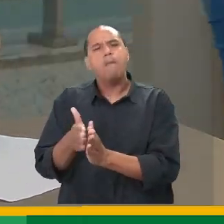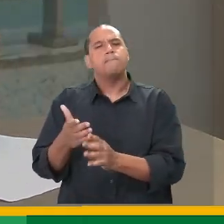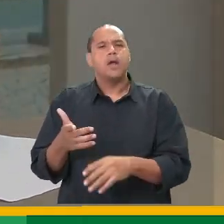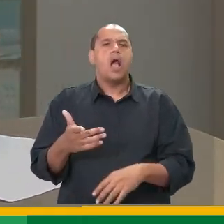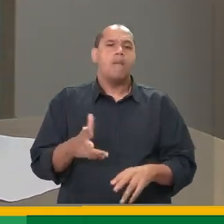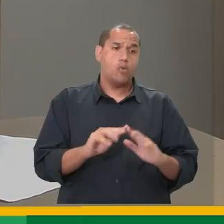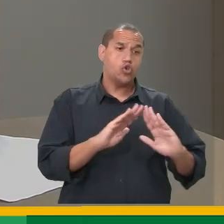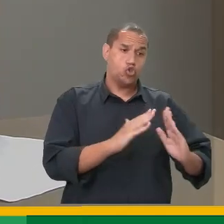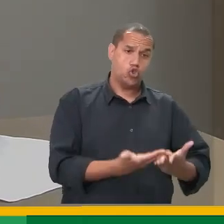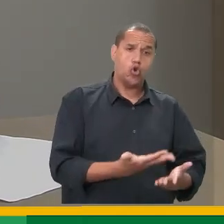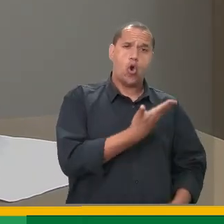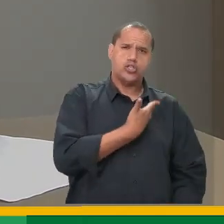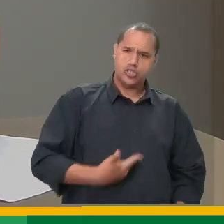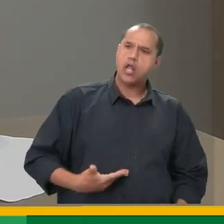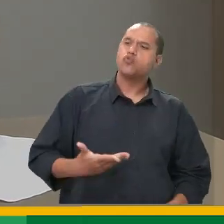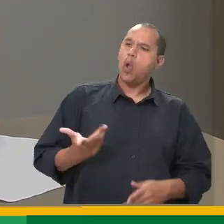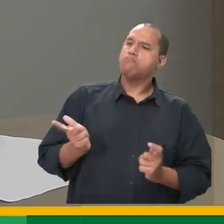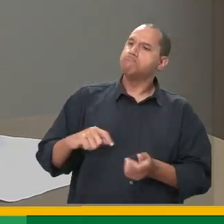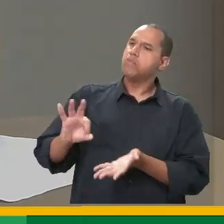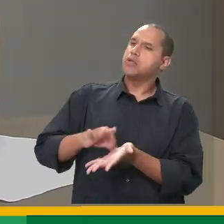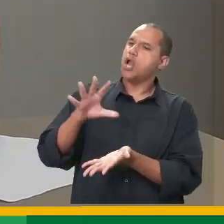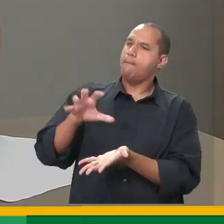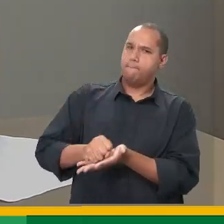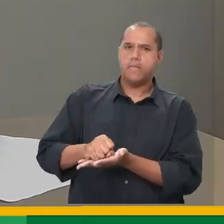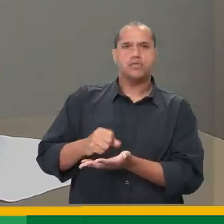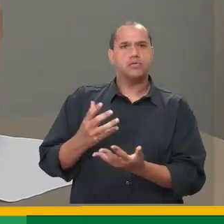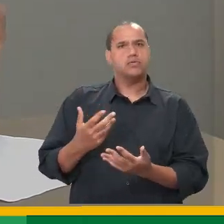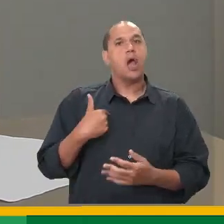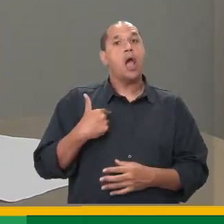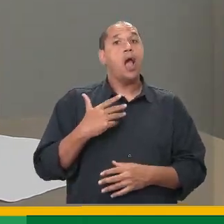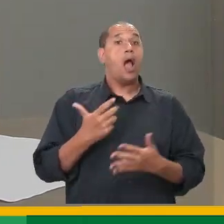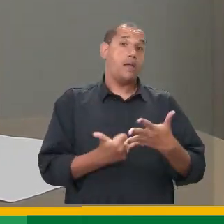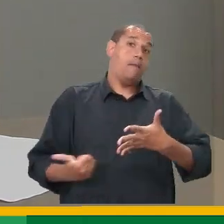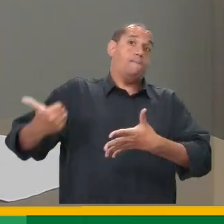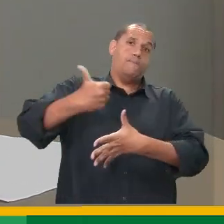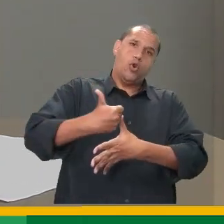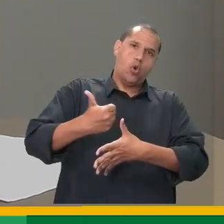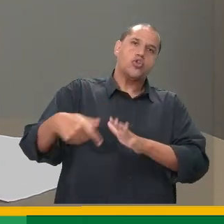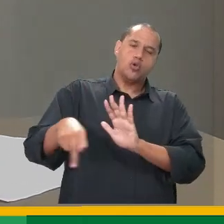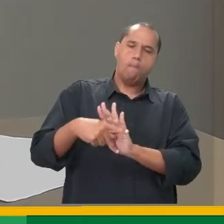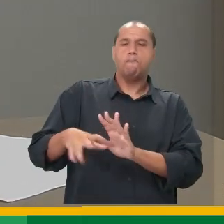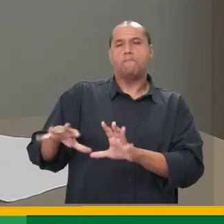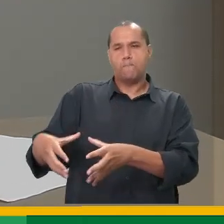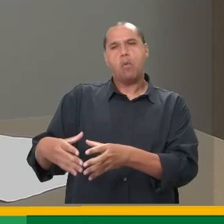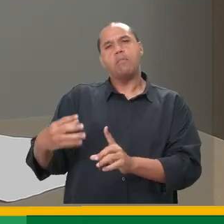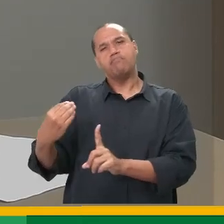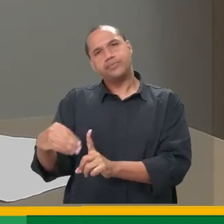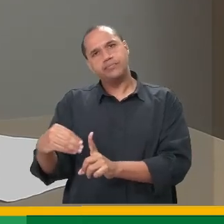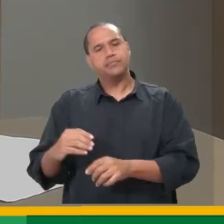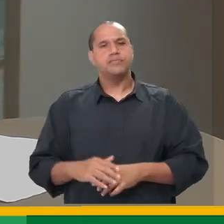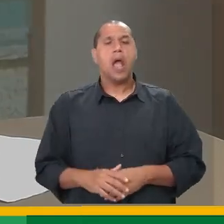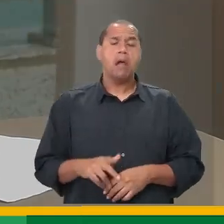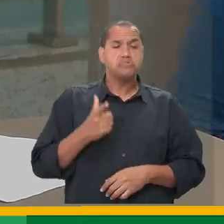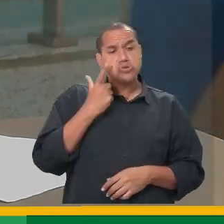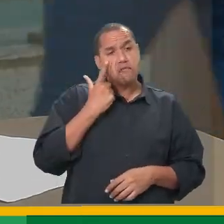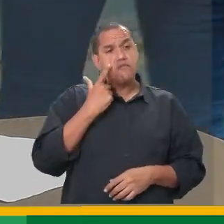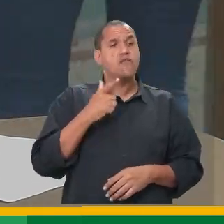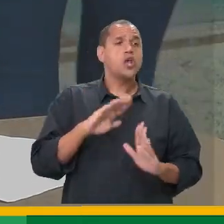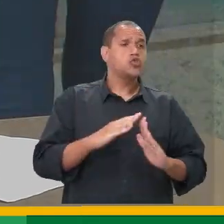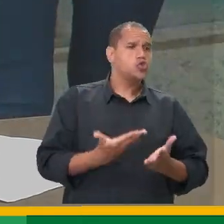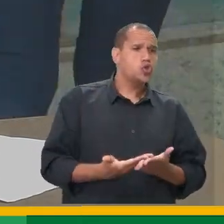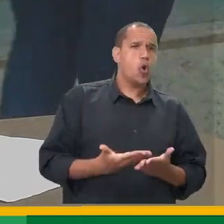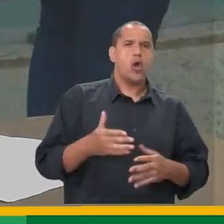oportunidade de acolhê-lo entendeu ter essa prioridade prioridade E aí a gente foi ver escolas estaduais com